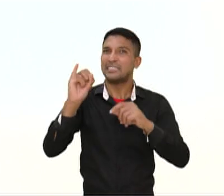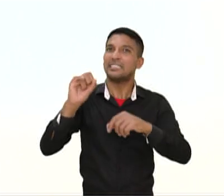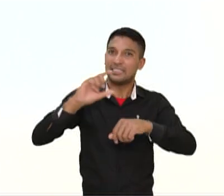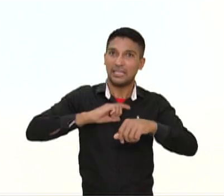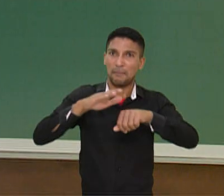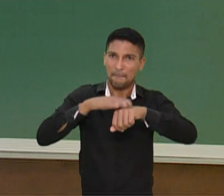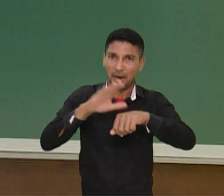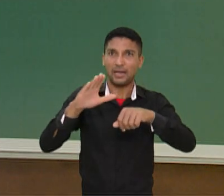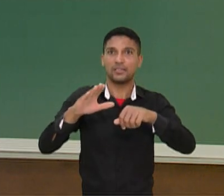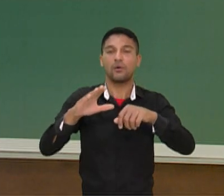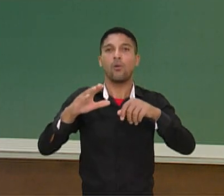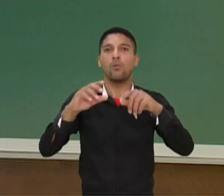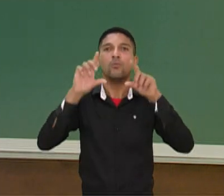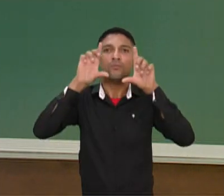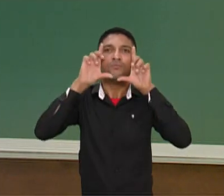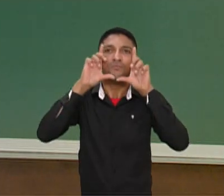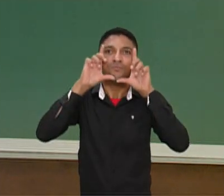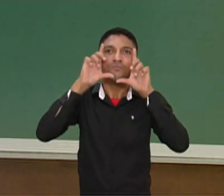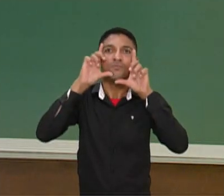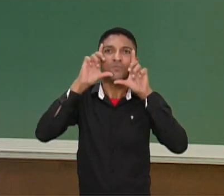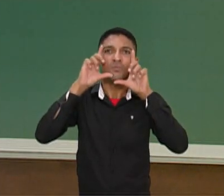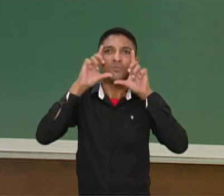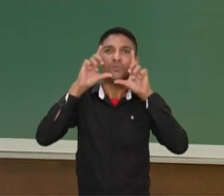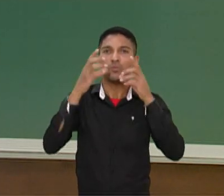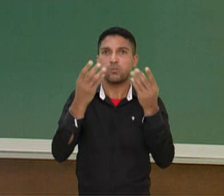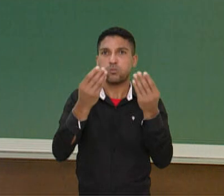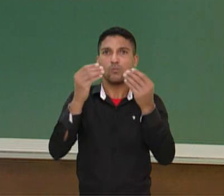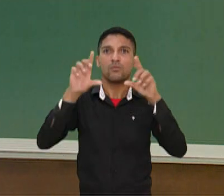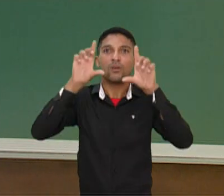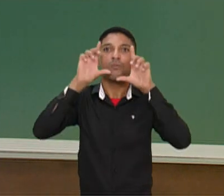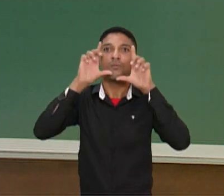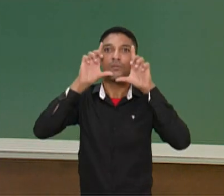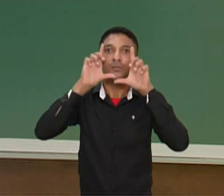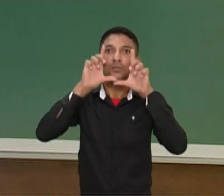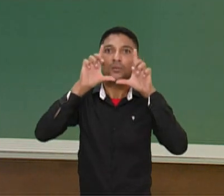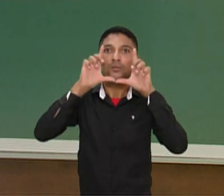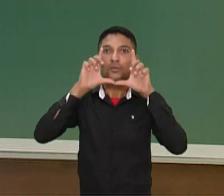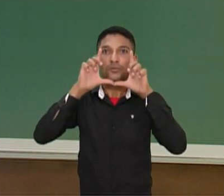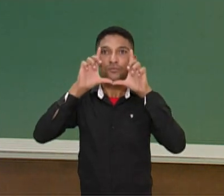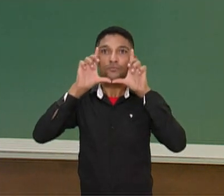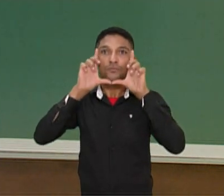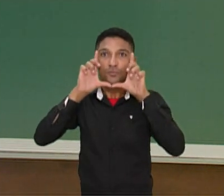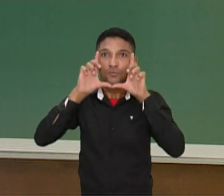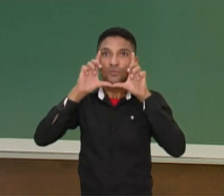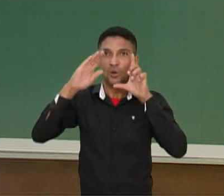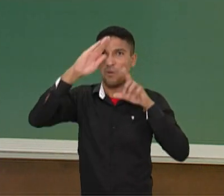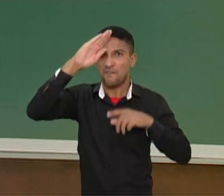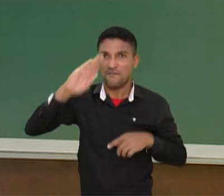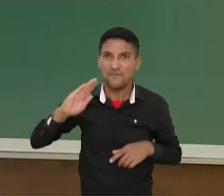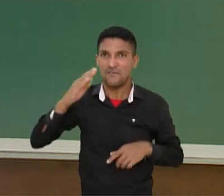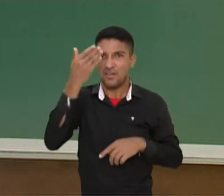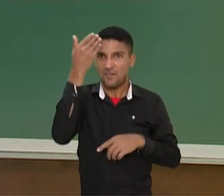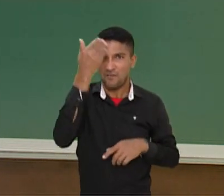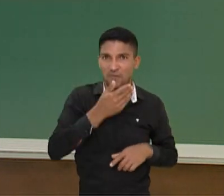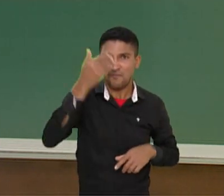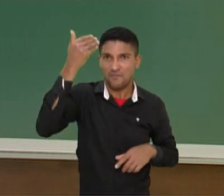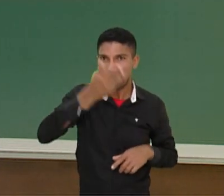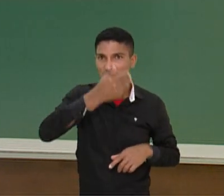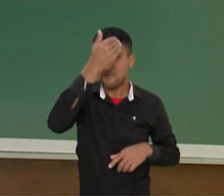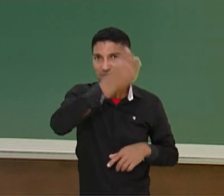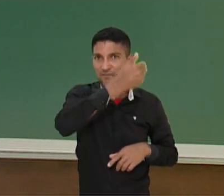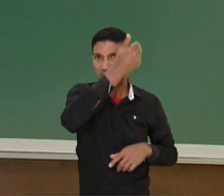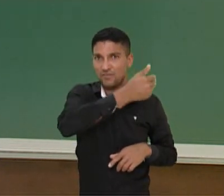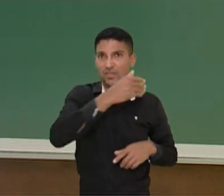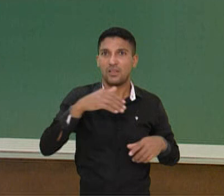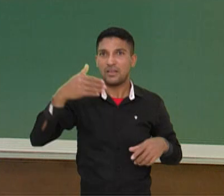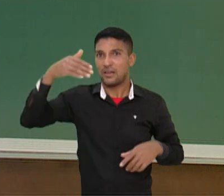estrela desenhada dentro, só com as diagonais. Legal, né? Assim você pode desenhar uma estrela bem bonita. Ó, isso aqui é um hexágono, 6